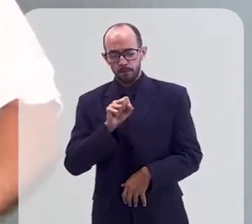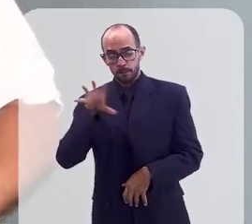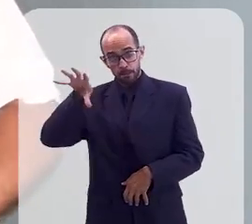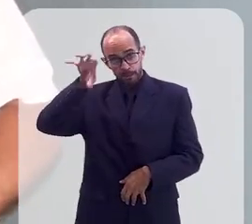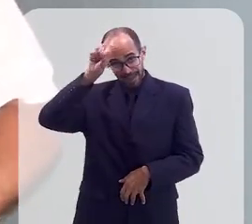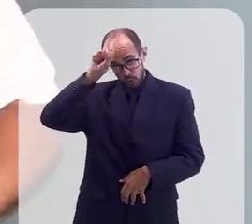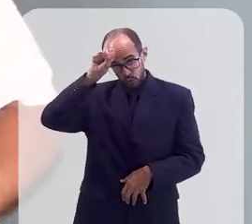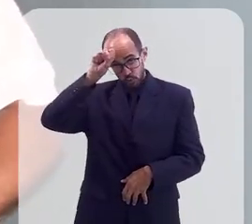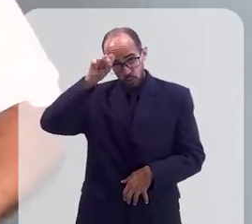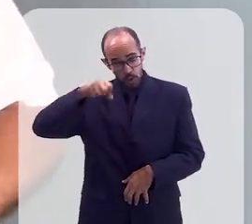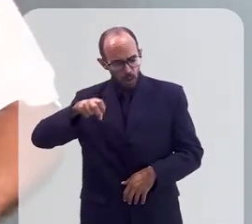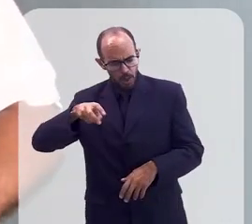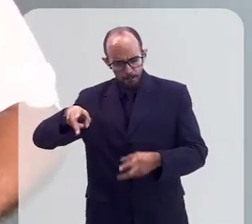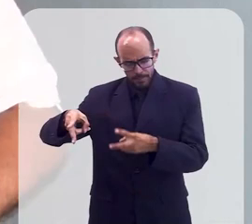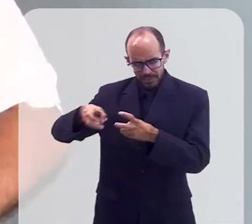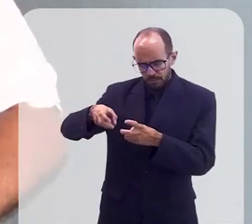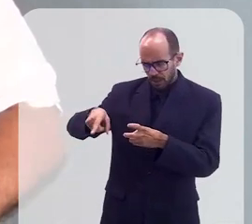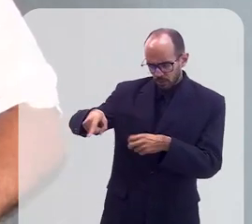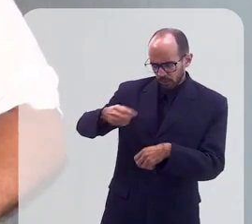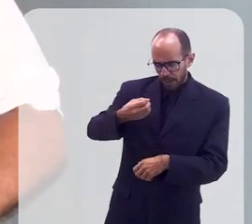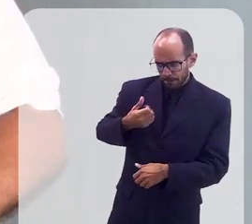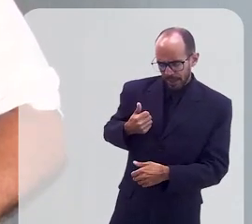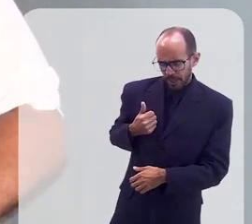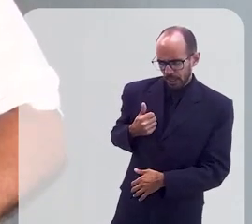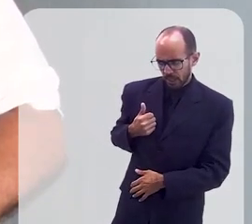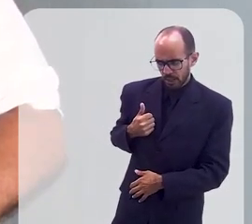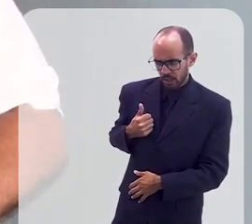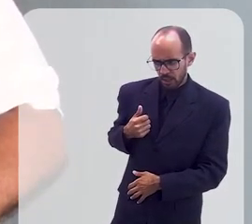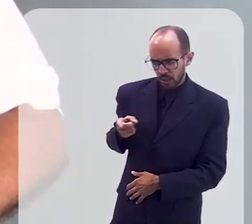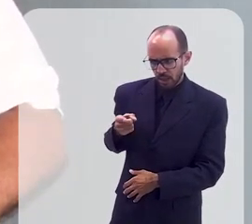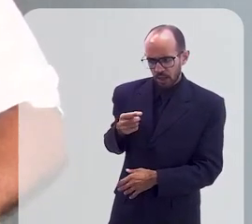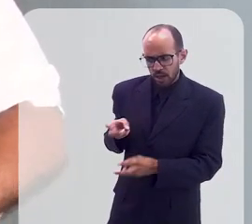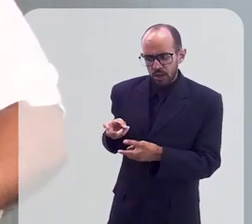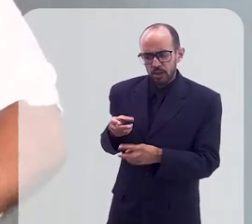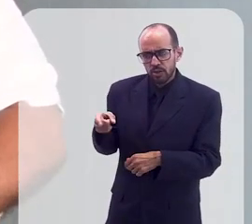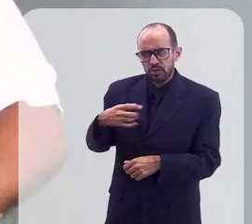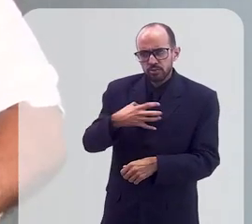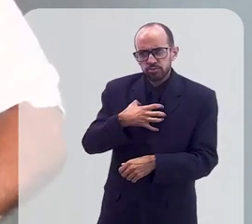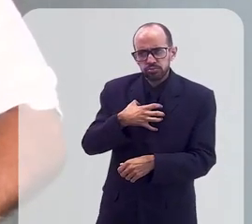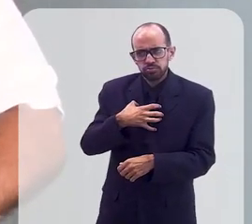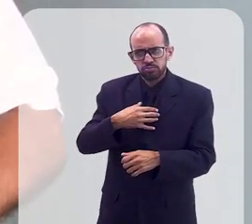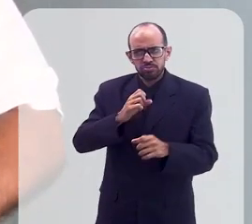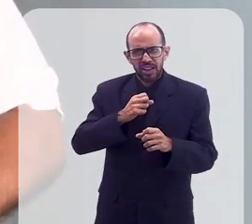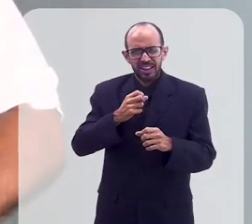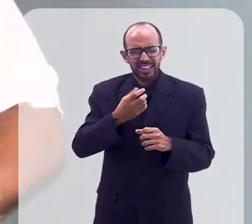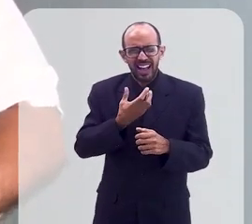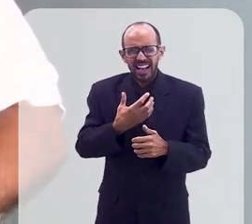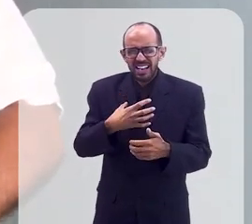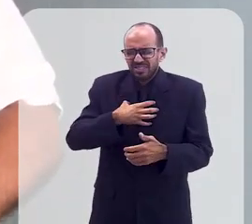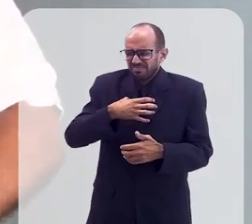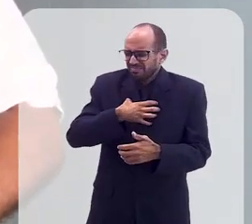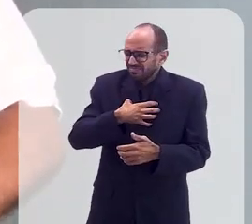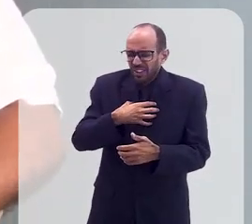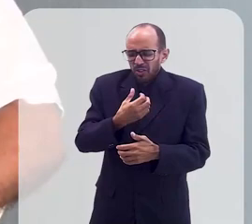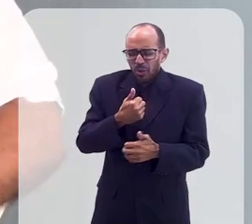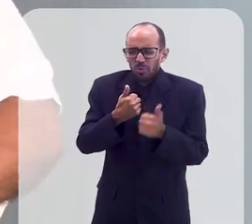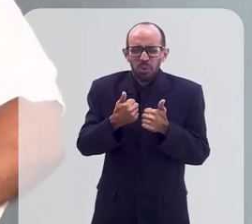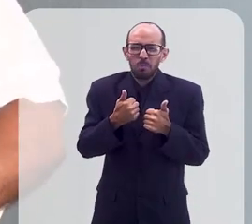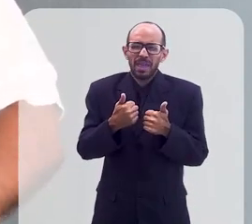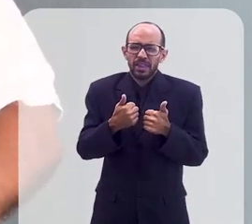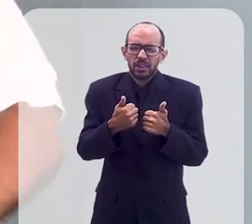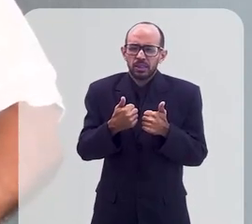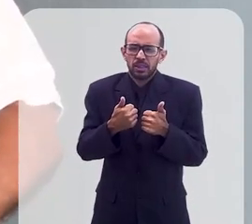médium notar que ele não está legal, poxa, olha, eu estou angustiado, estou cheio de ódio, porque